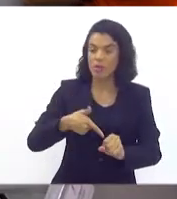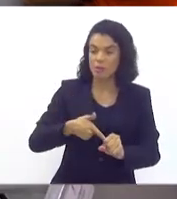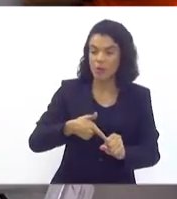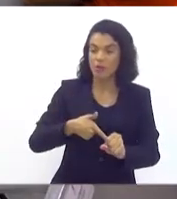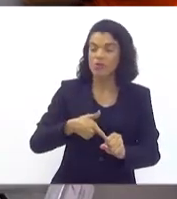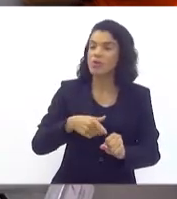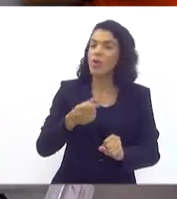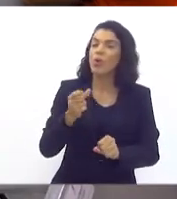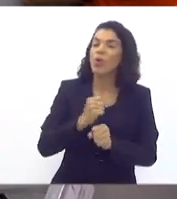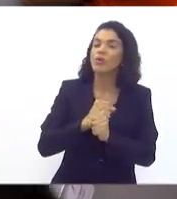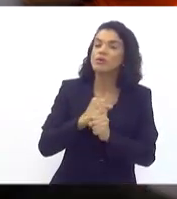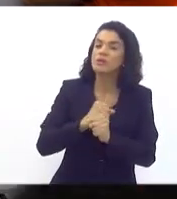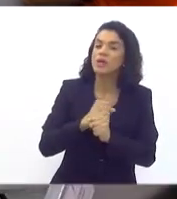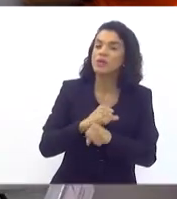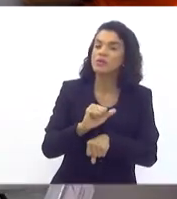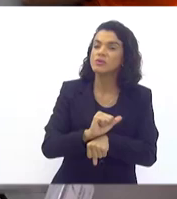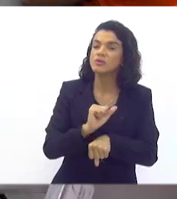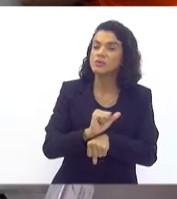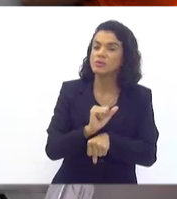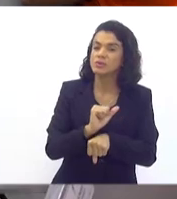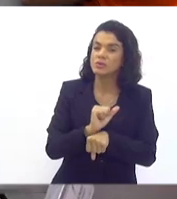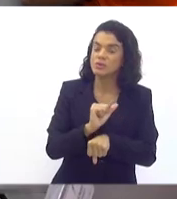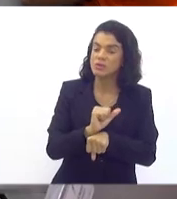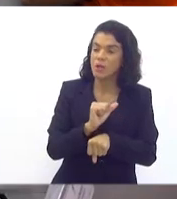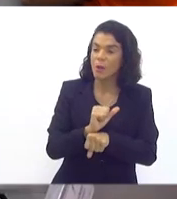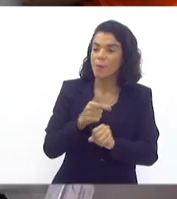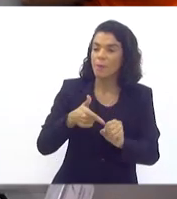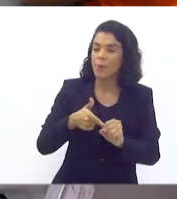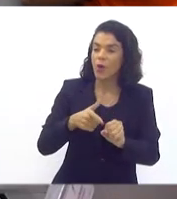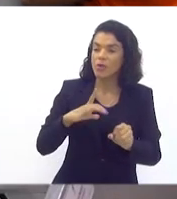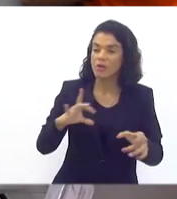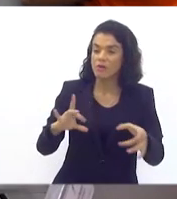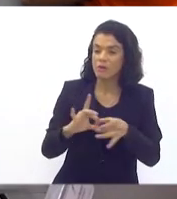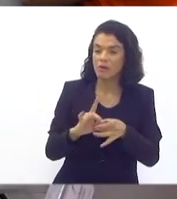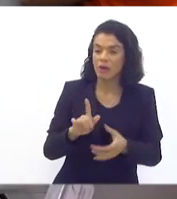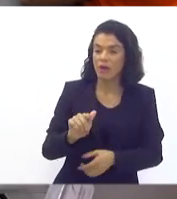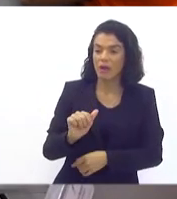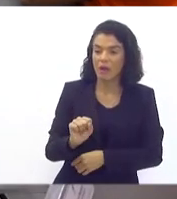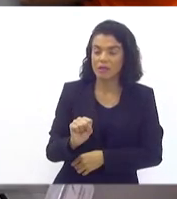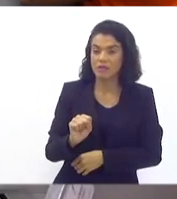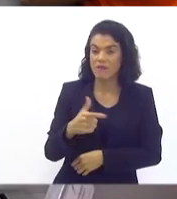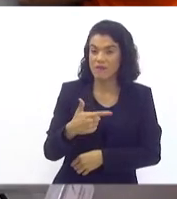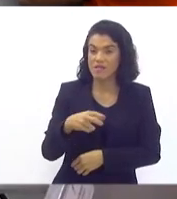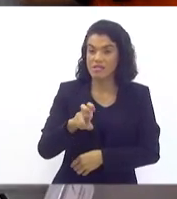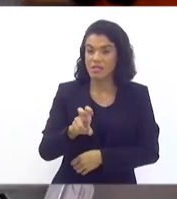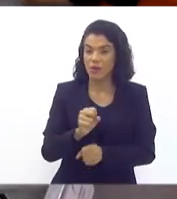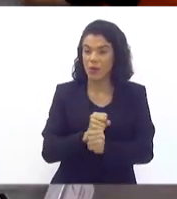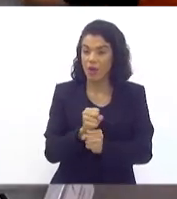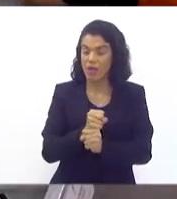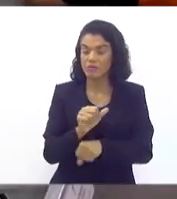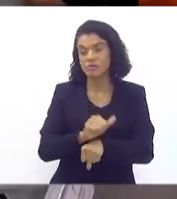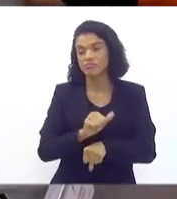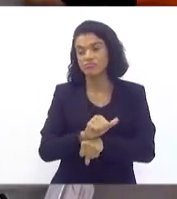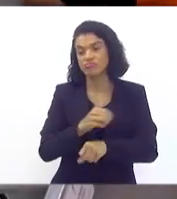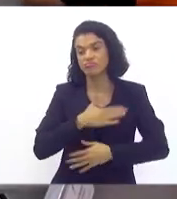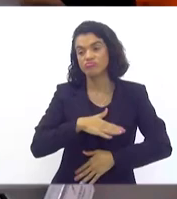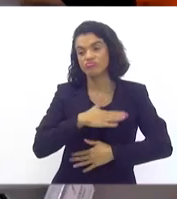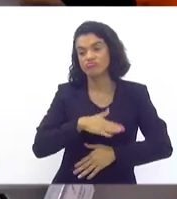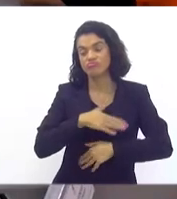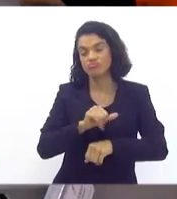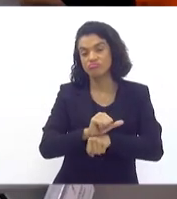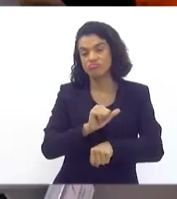quanto tempo que o senhor tá guardando o seu povo seja ligado a quanto tempo 25 anos Aguardando a